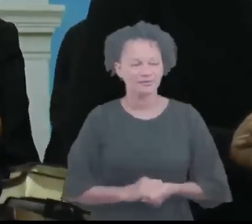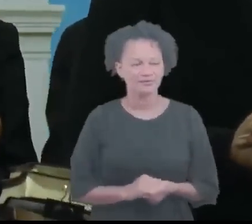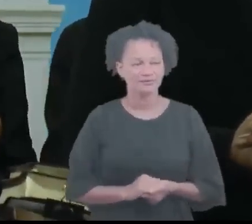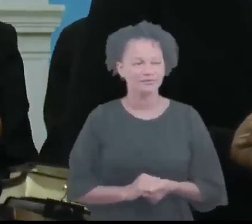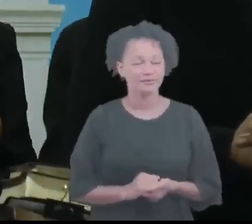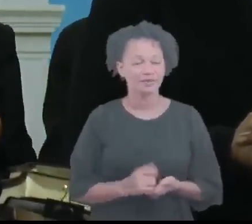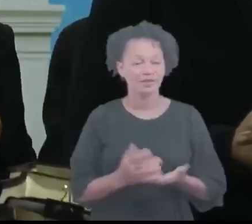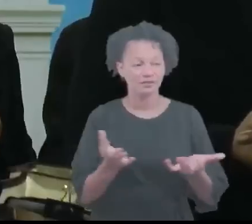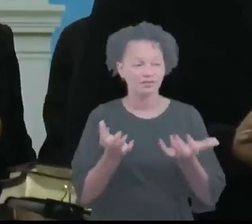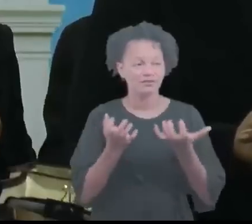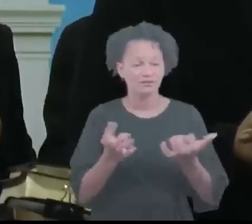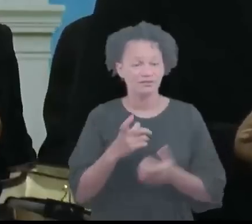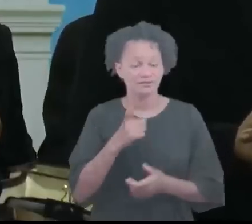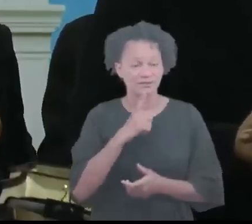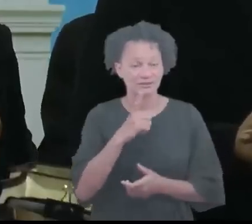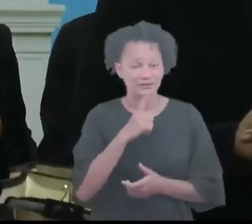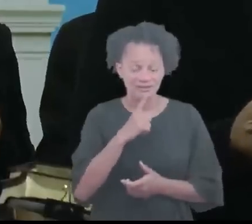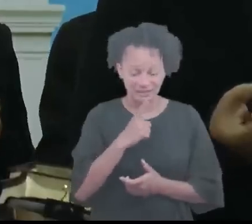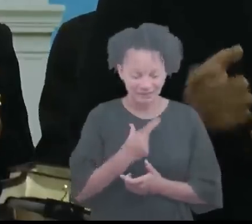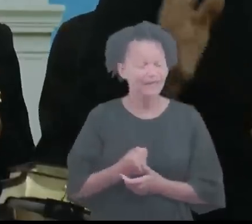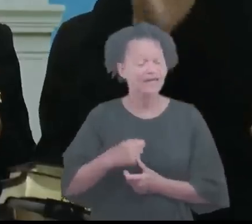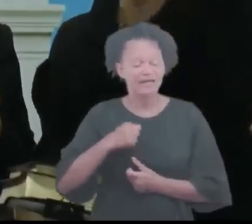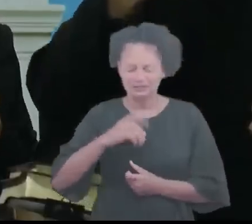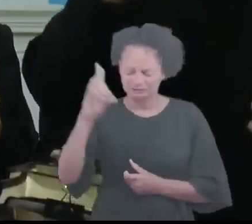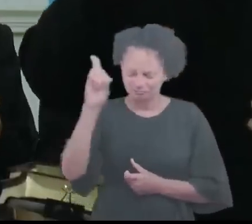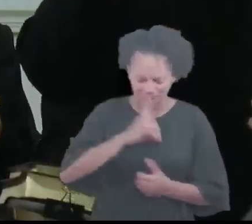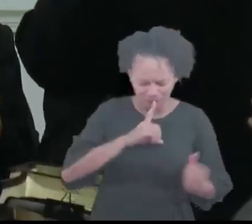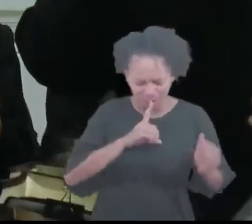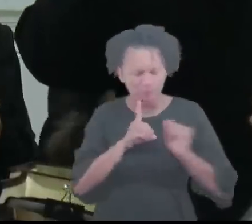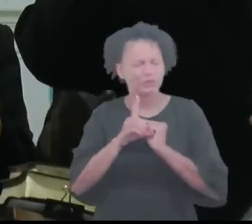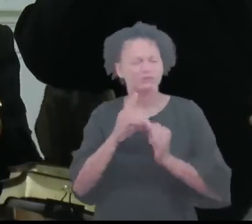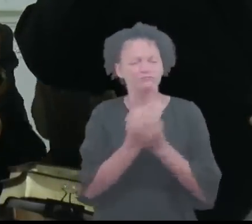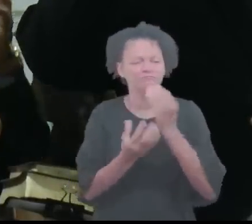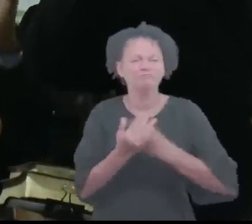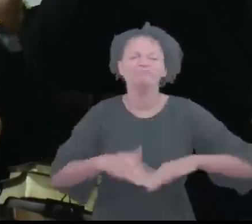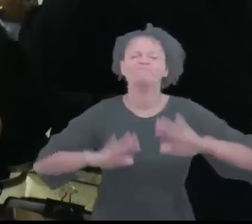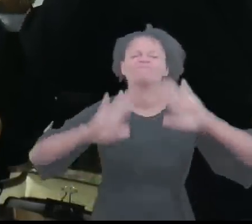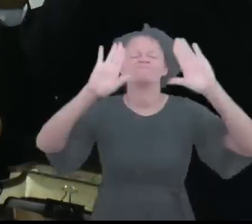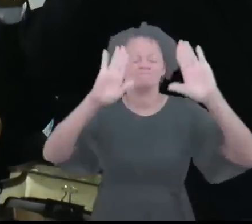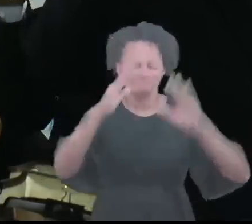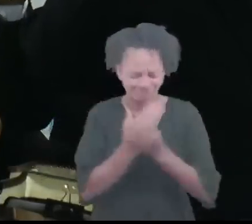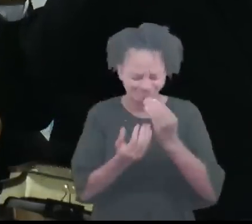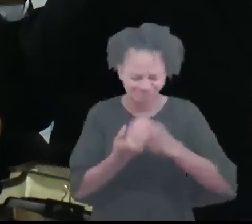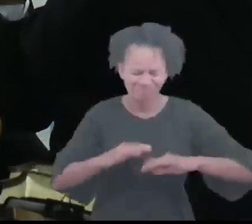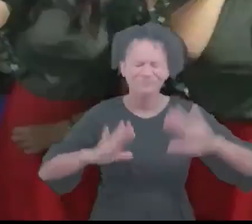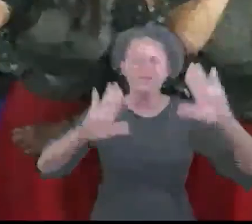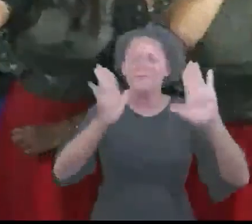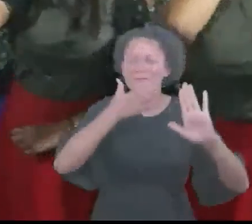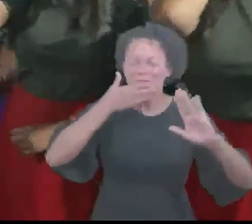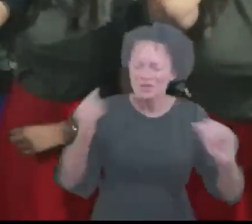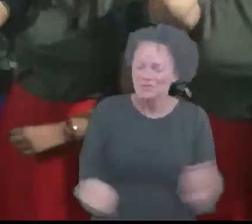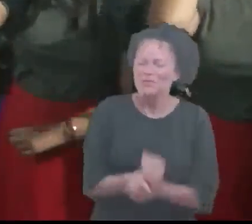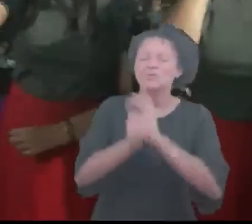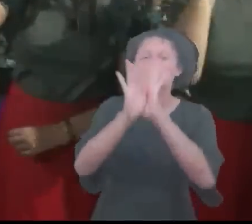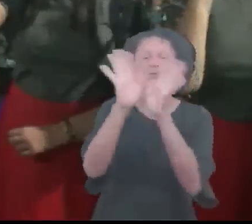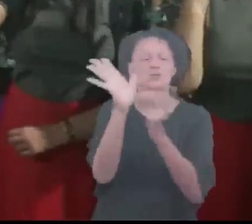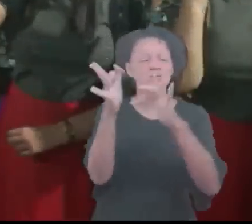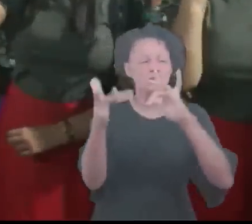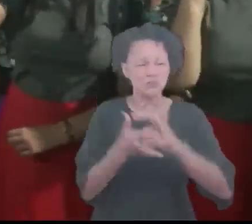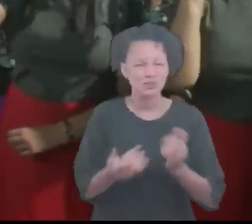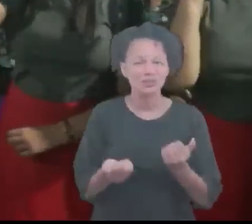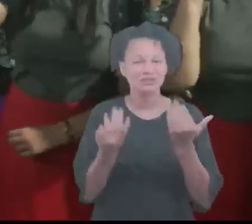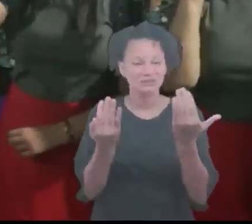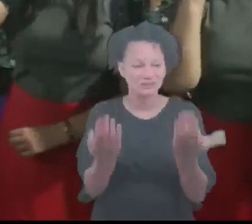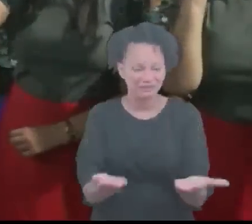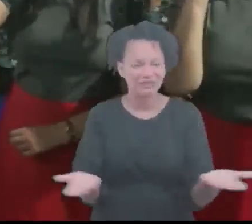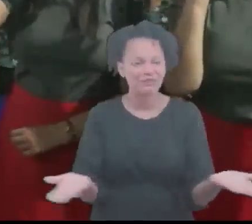Quem trouxe nardo, quem trouxe nardo, levante a mão quem trouxe nardo e dê o melhor glória a Jesus que você já pôde